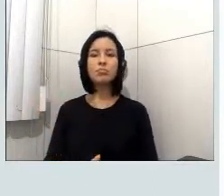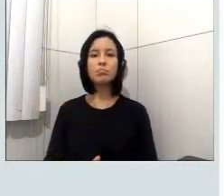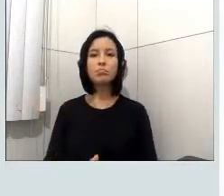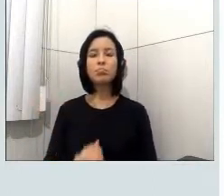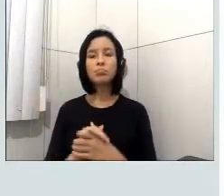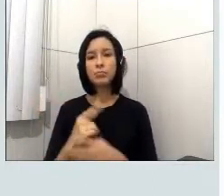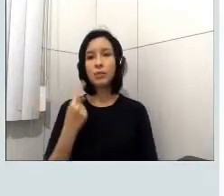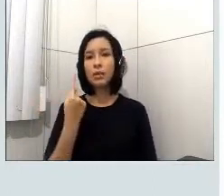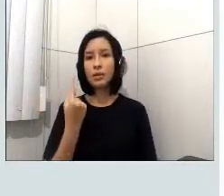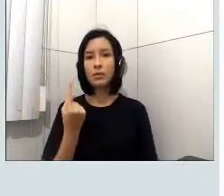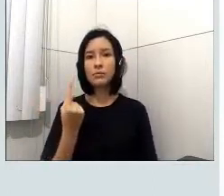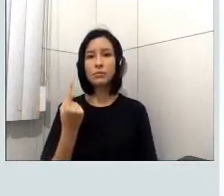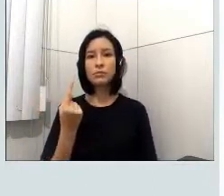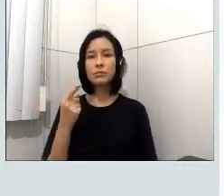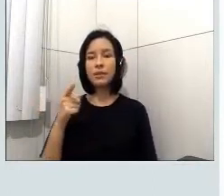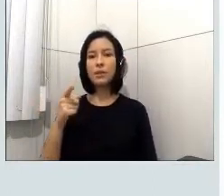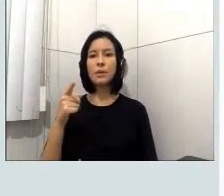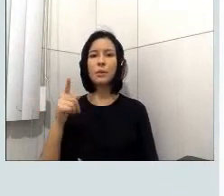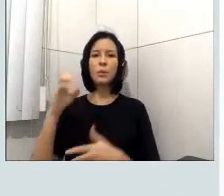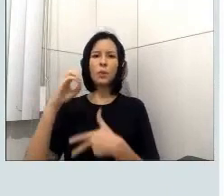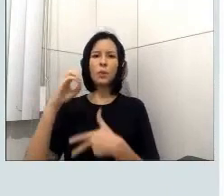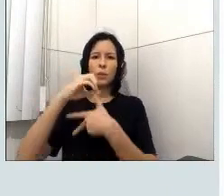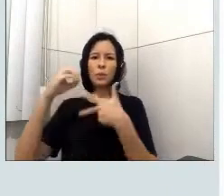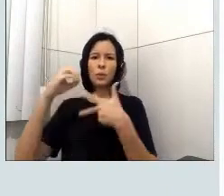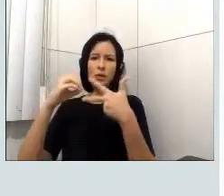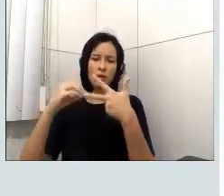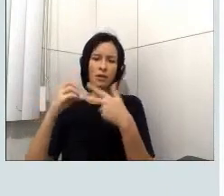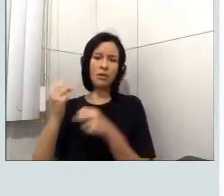Essa questão é do Enem de 2014.